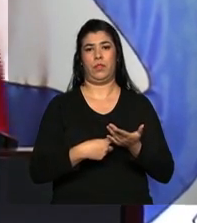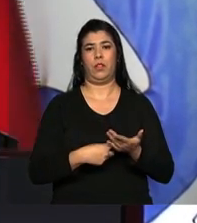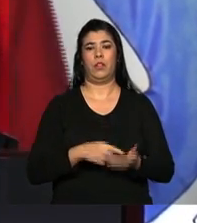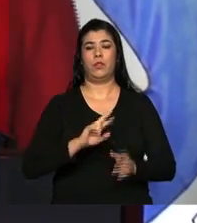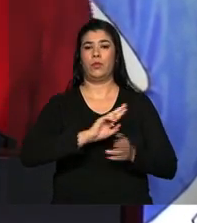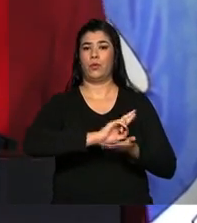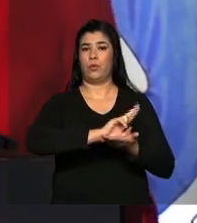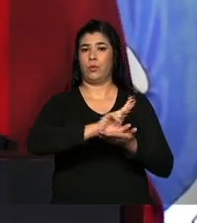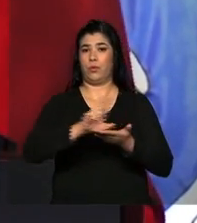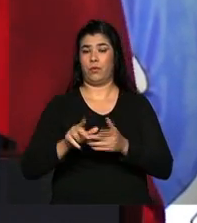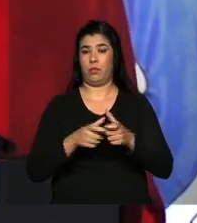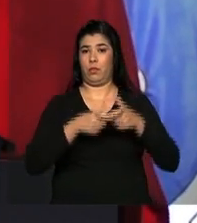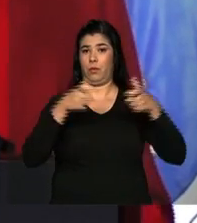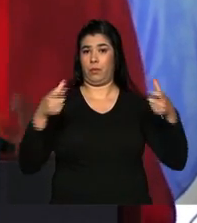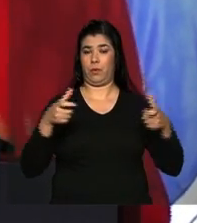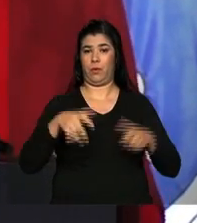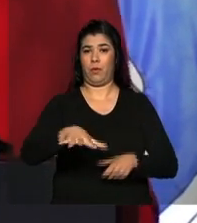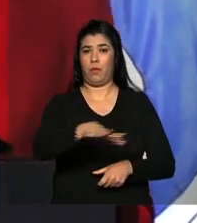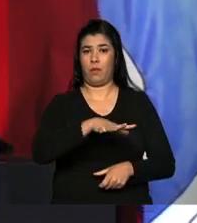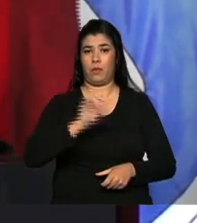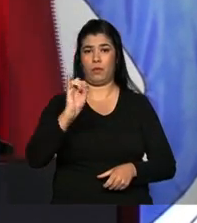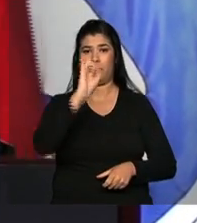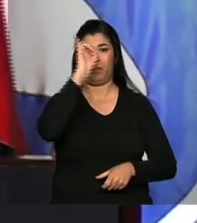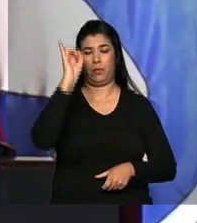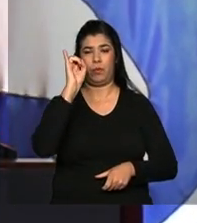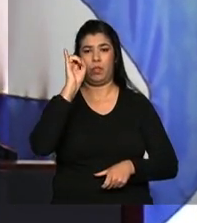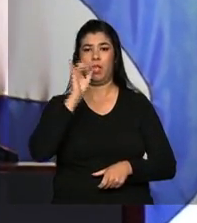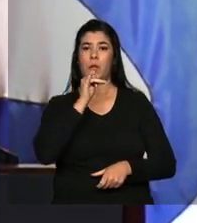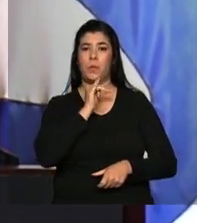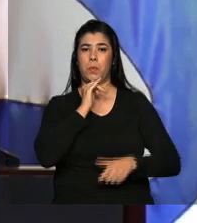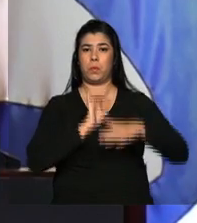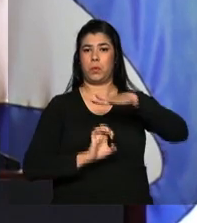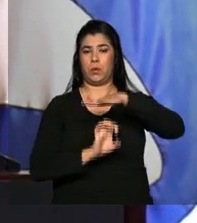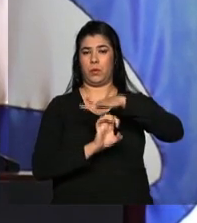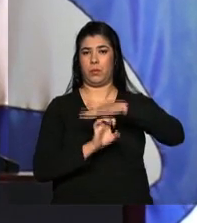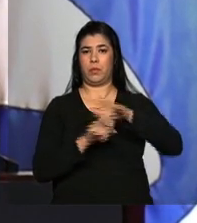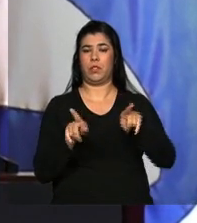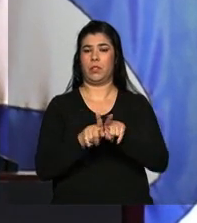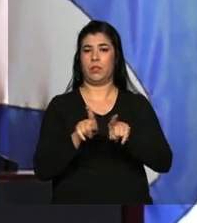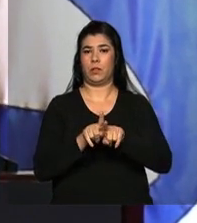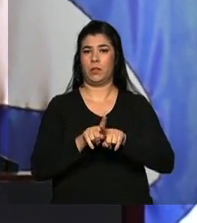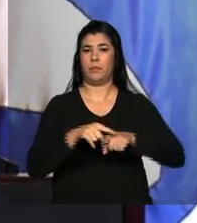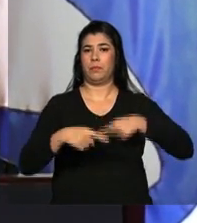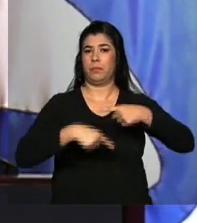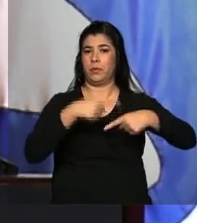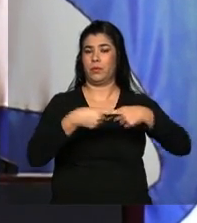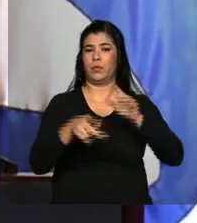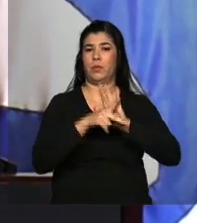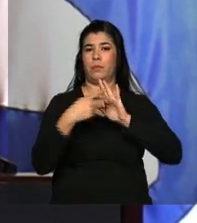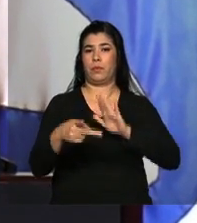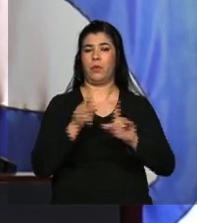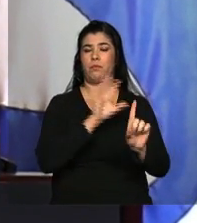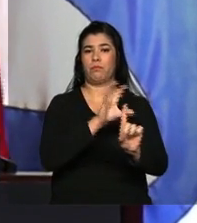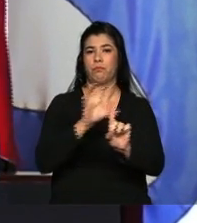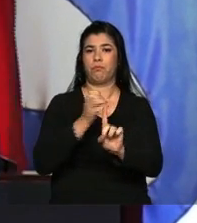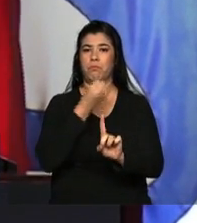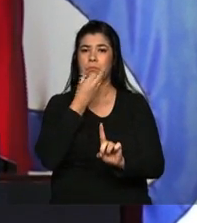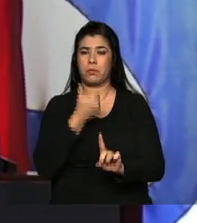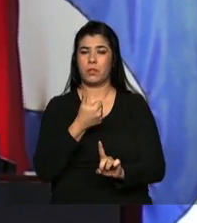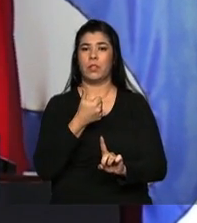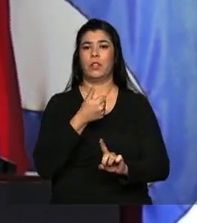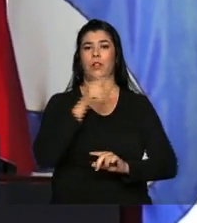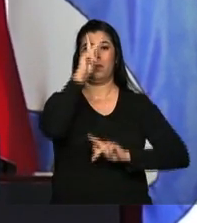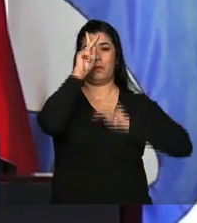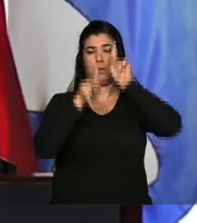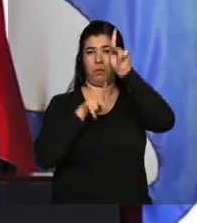áreas de importância para o nosso empresariado e com consequências para a nossa população e,